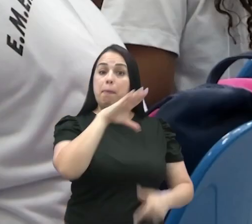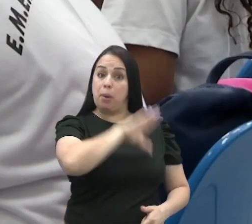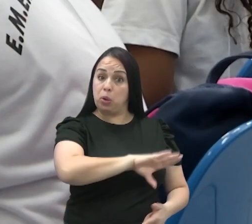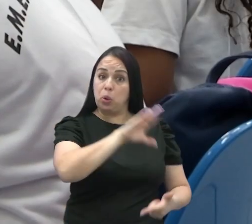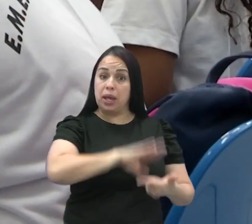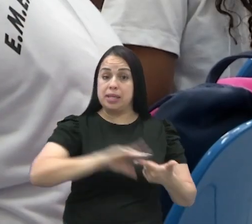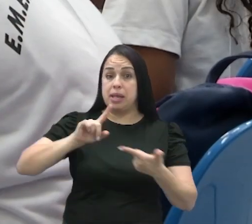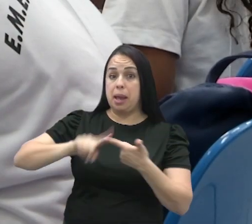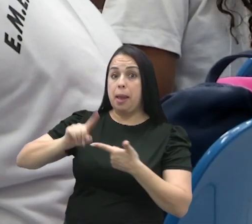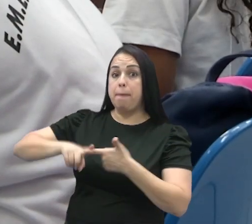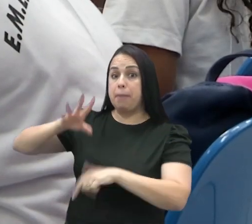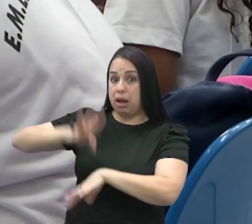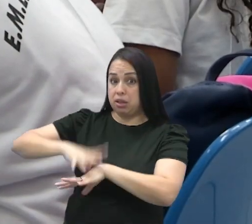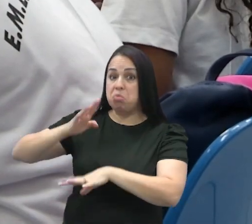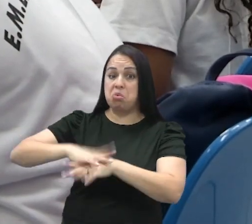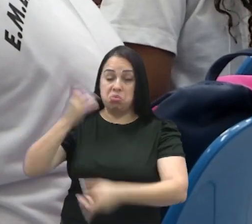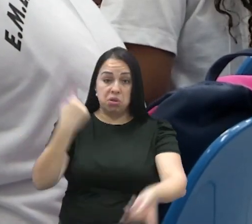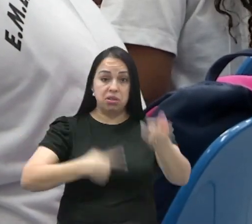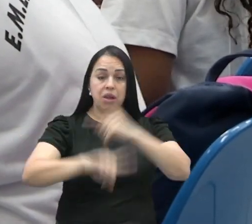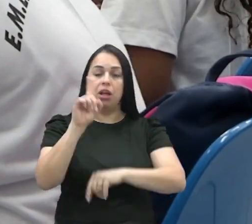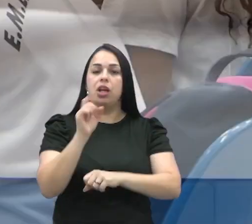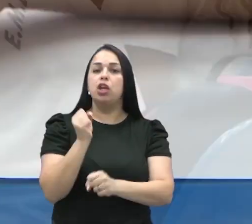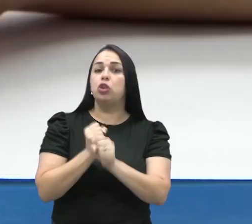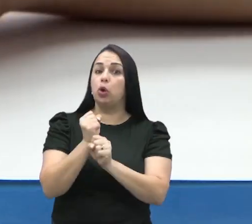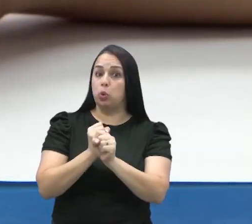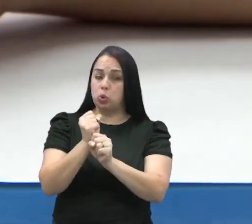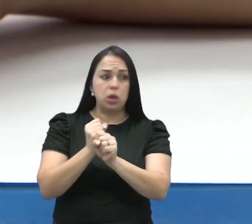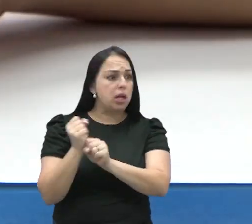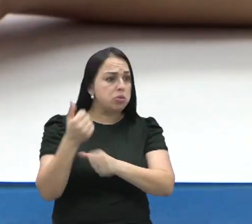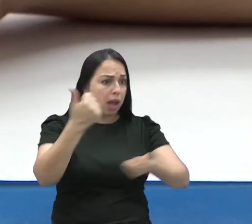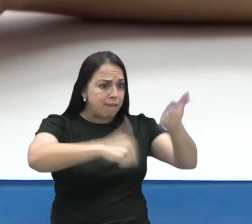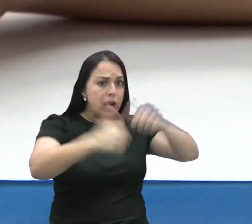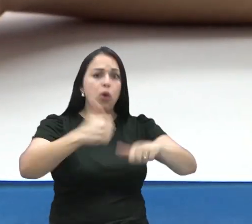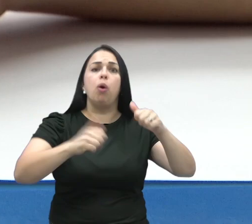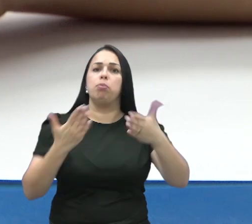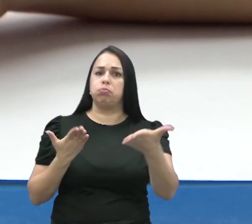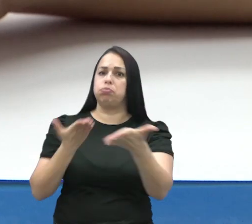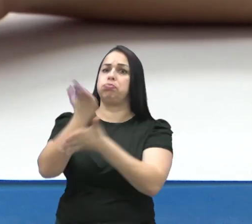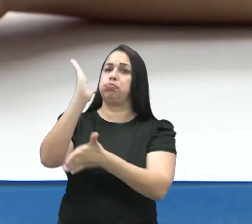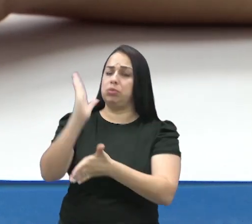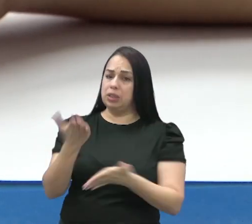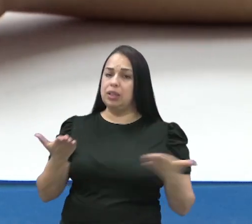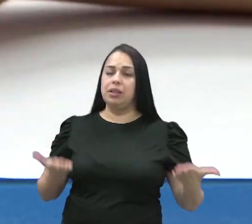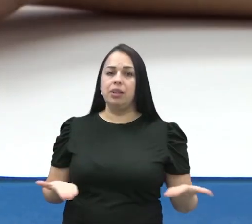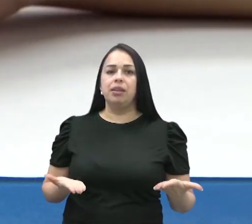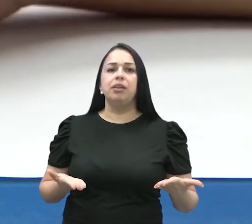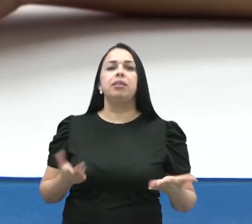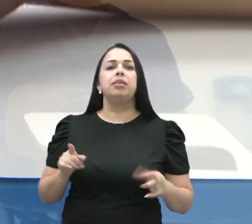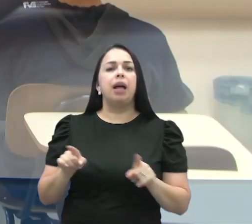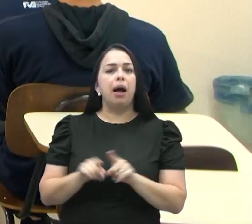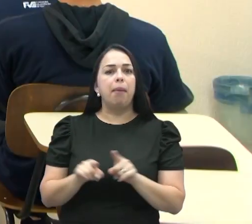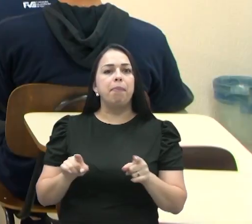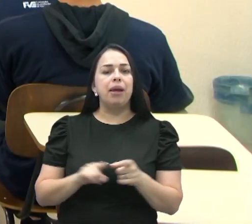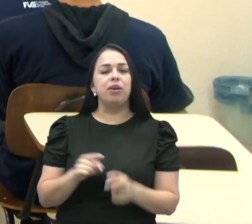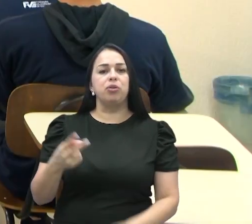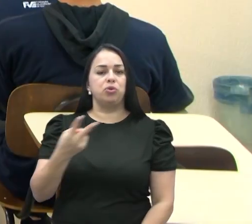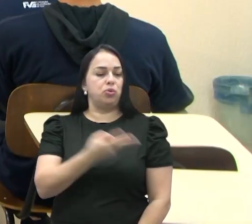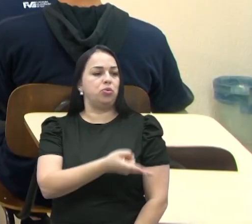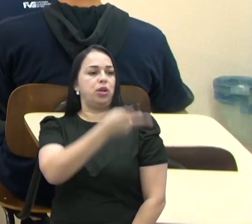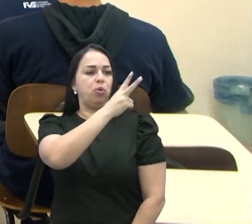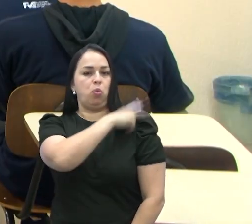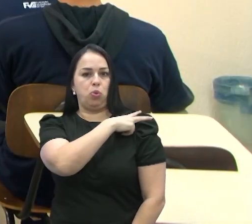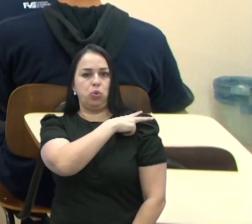Paulo, apresentaram avanços em língua portuguesa e matemática em todos os anos e séries avaliados.